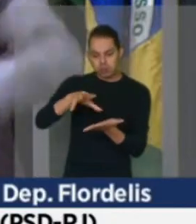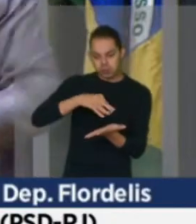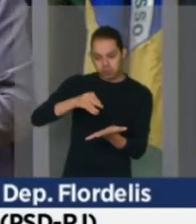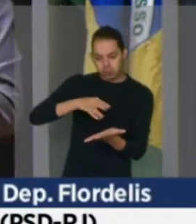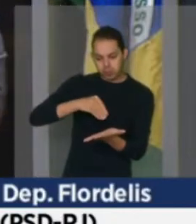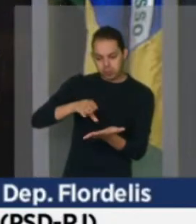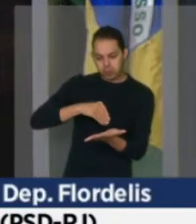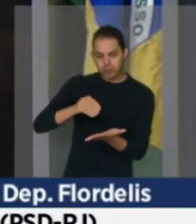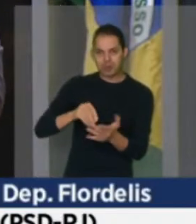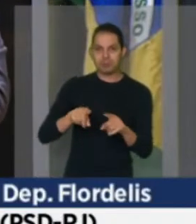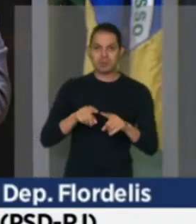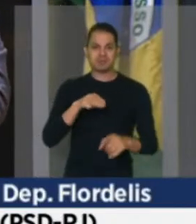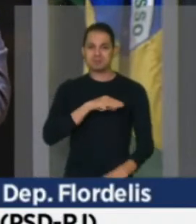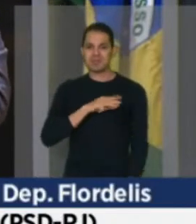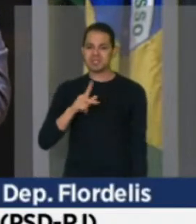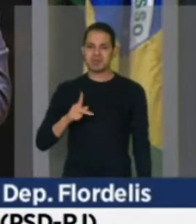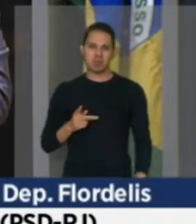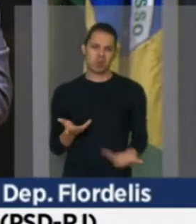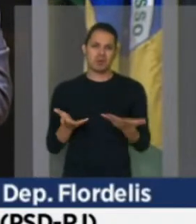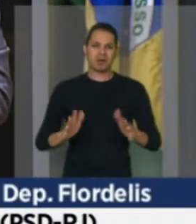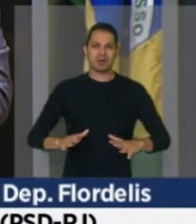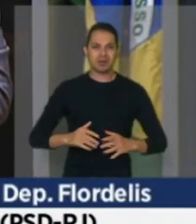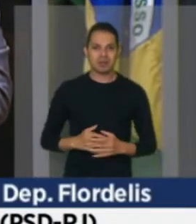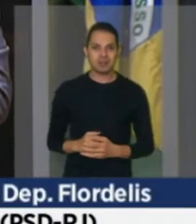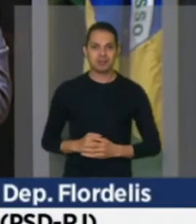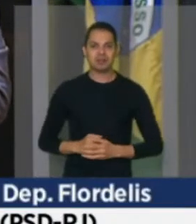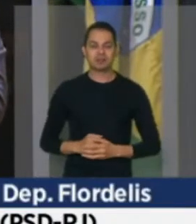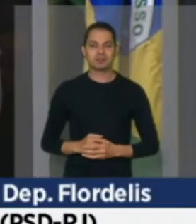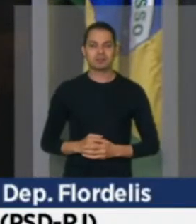Público não quer.